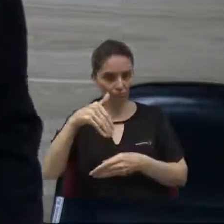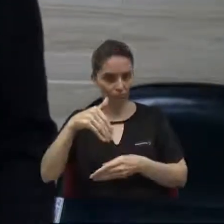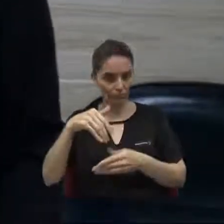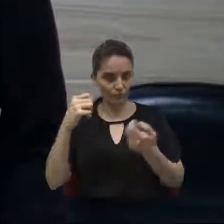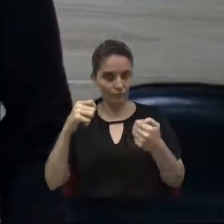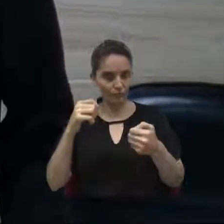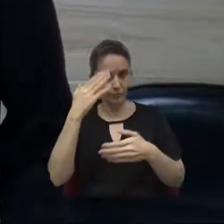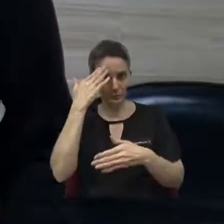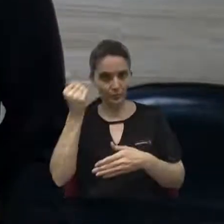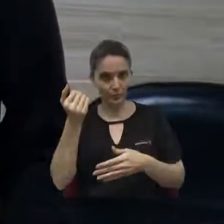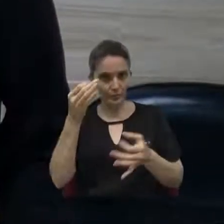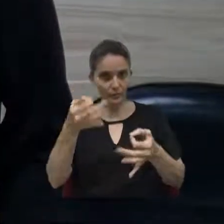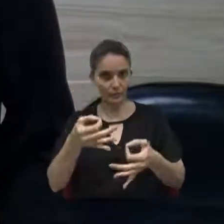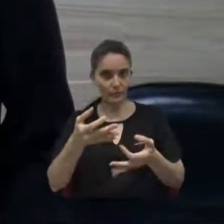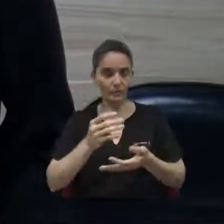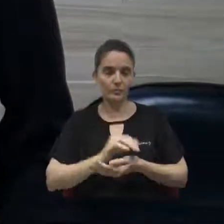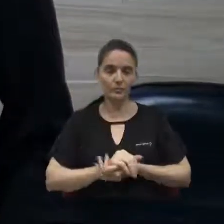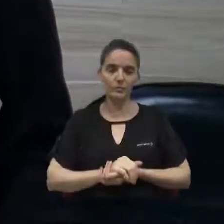o que é.